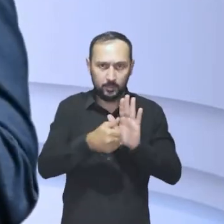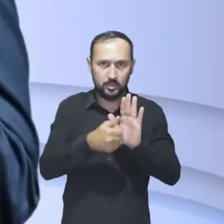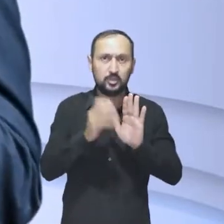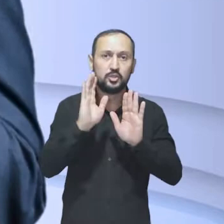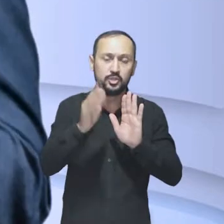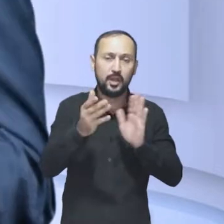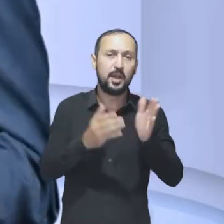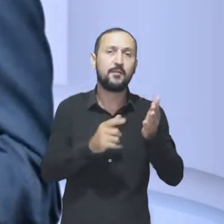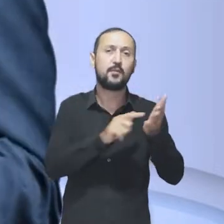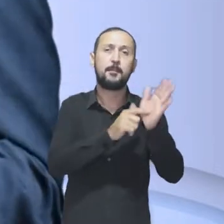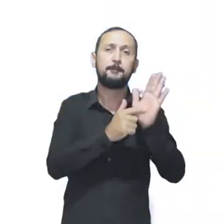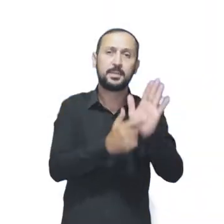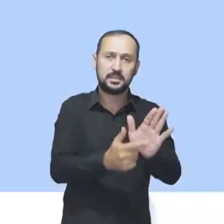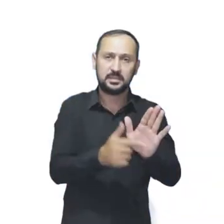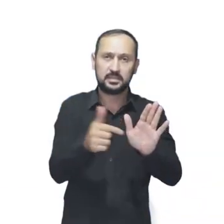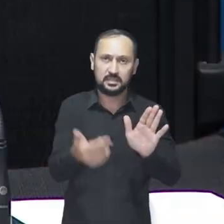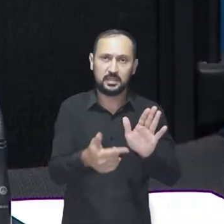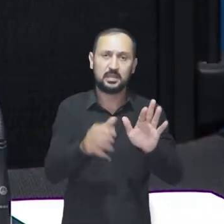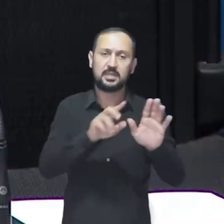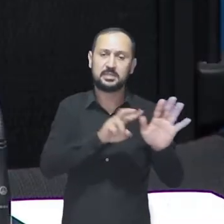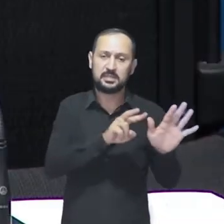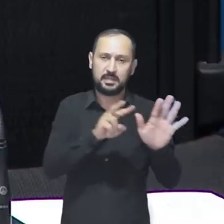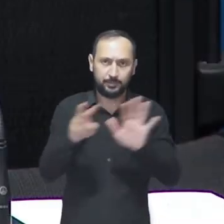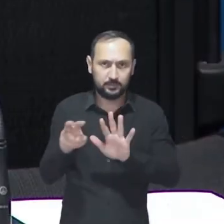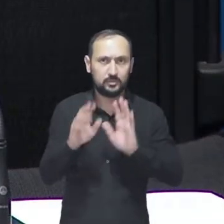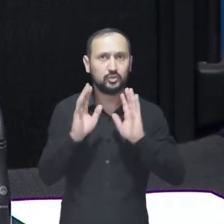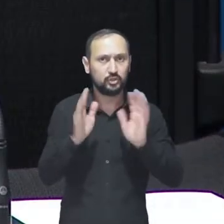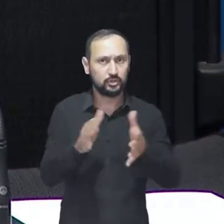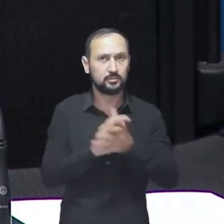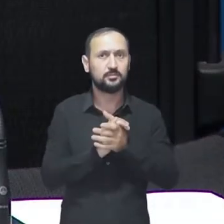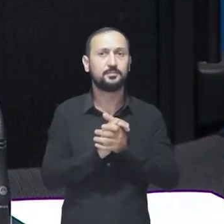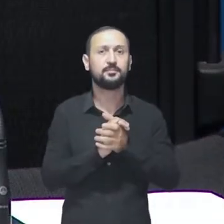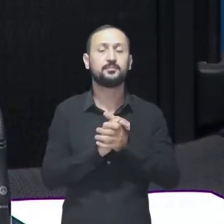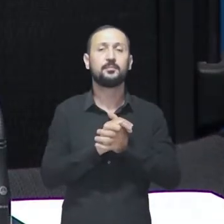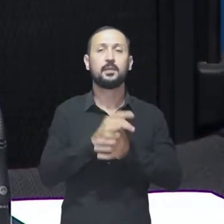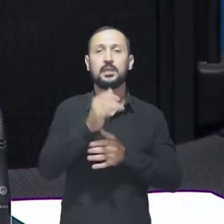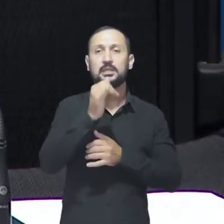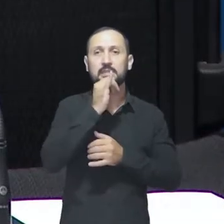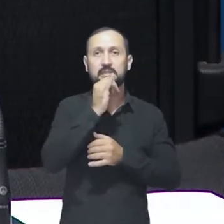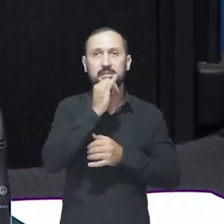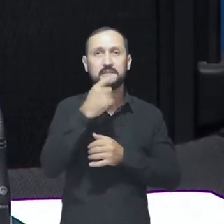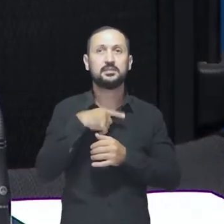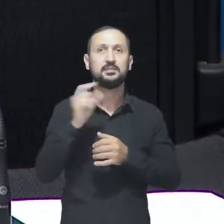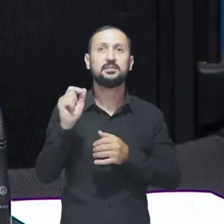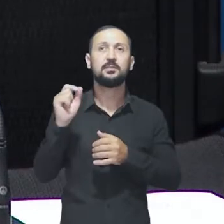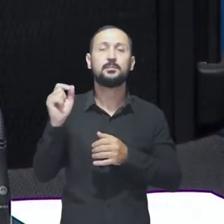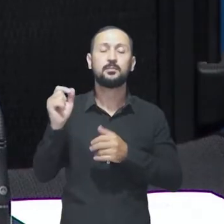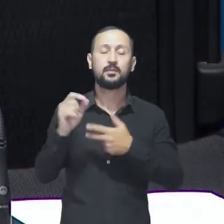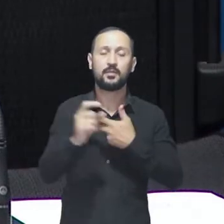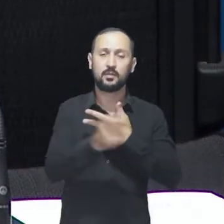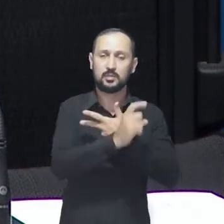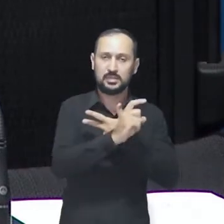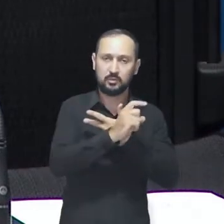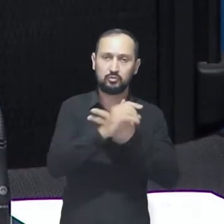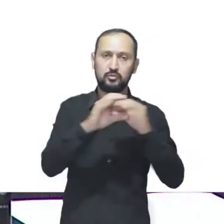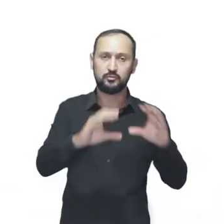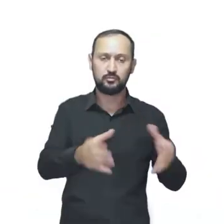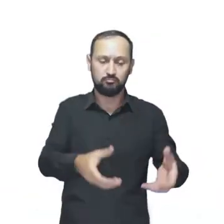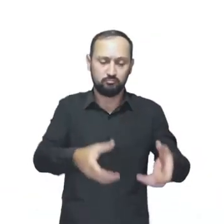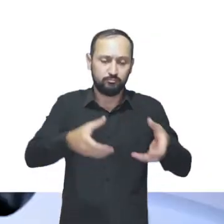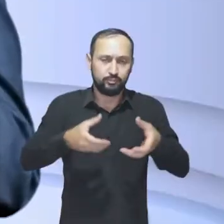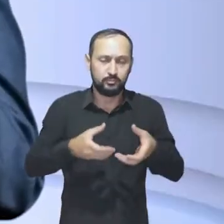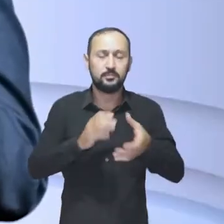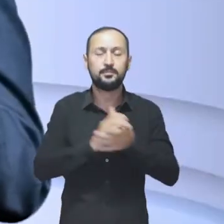então esse material é entregue ao presidente desta comissão, que faz a distribuição. Nessa distribuição ele